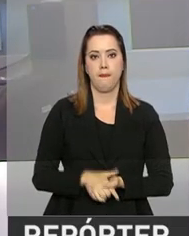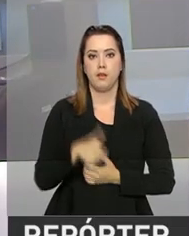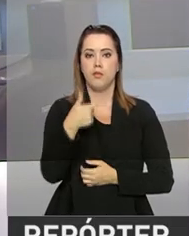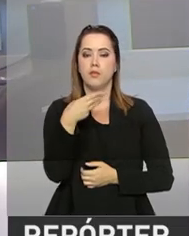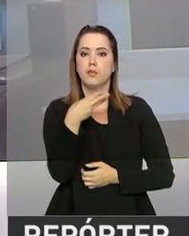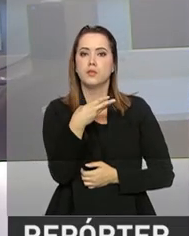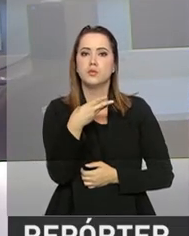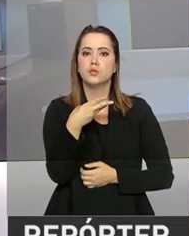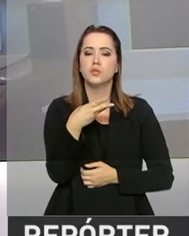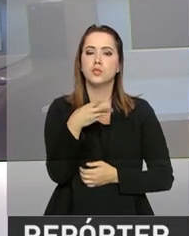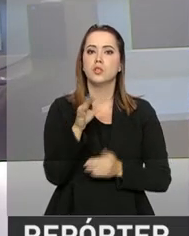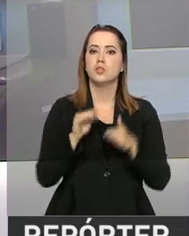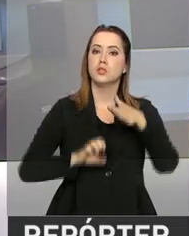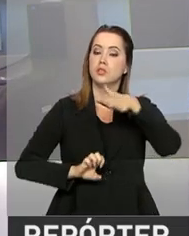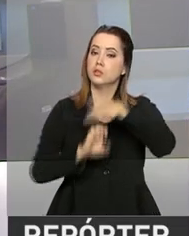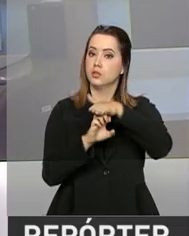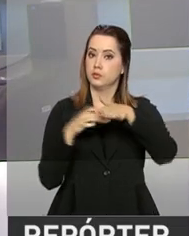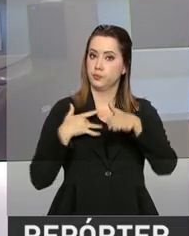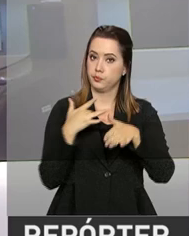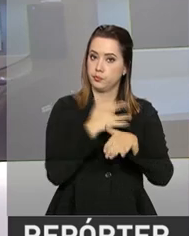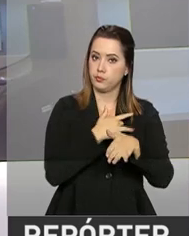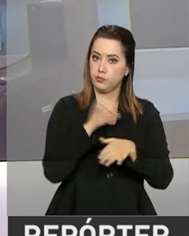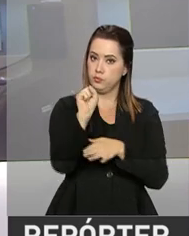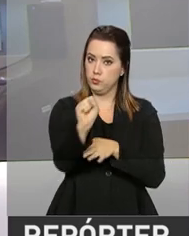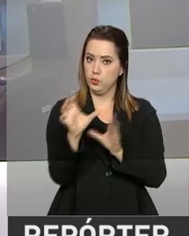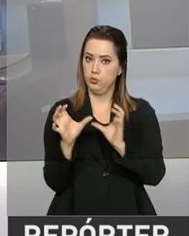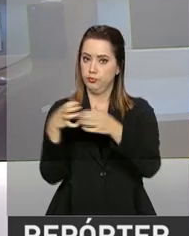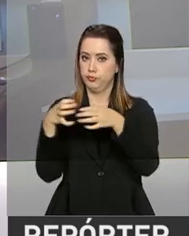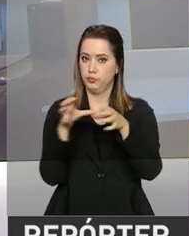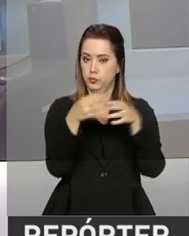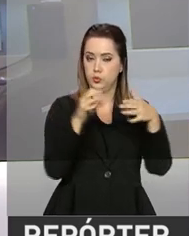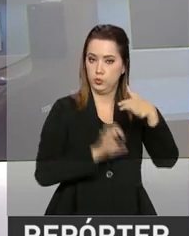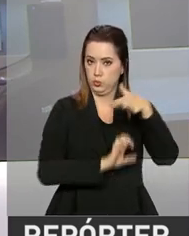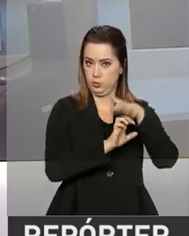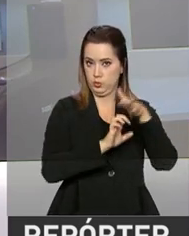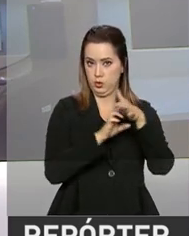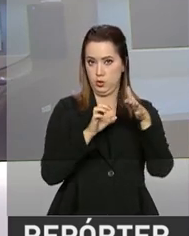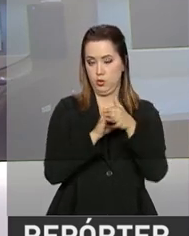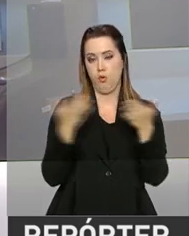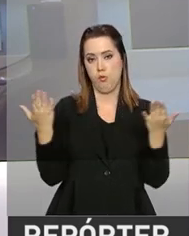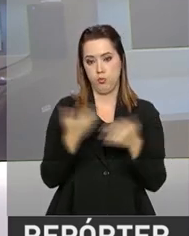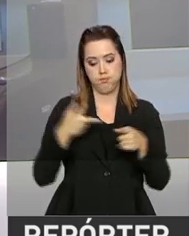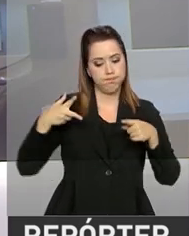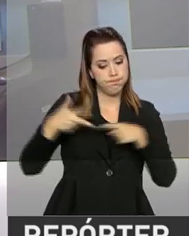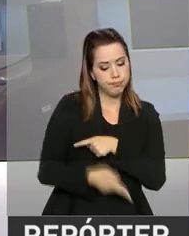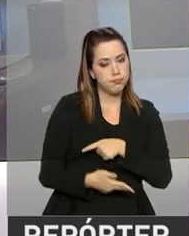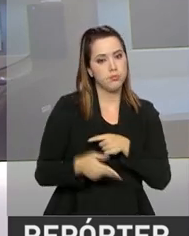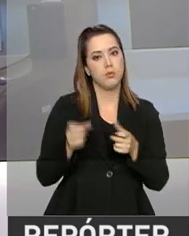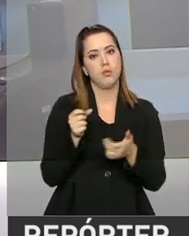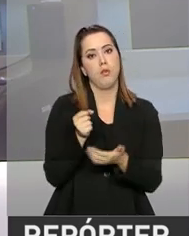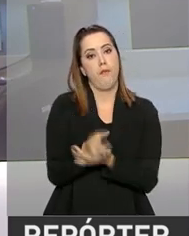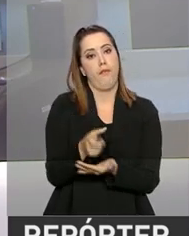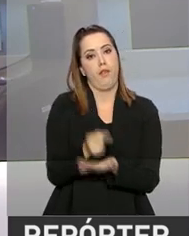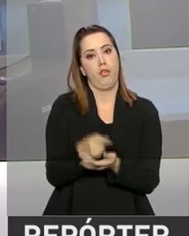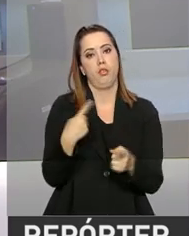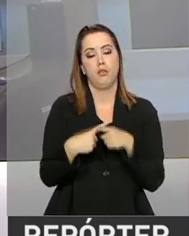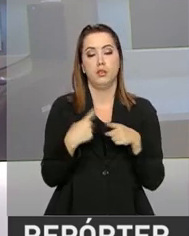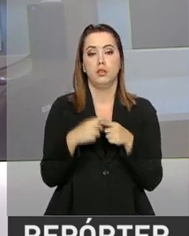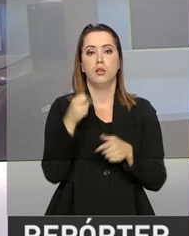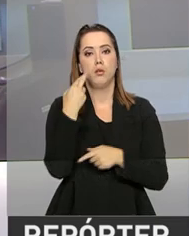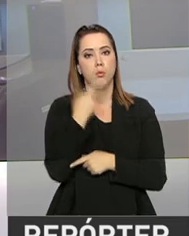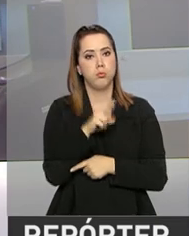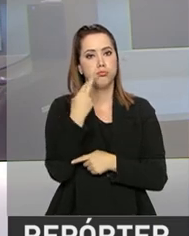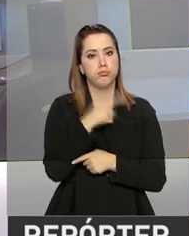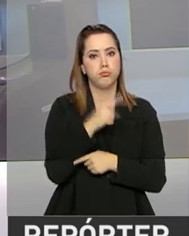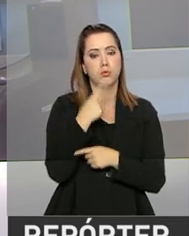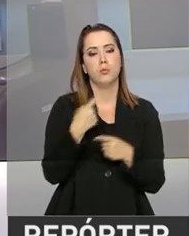23 planos de saúde de 8 operadoras tiveram a comercialização suspensa nesta sexta-feira por causa de reclamações relativas à